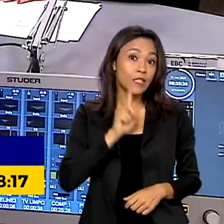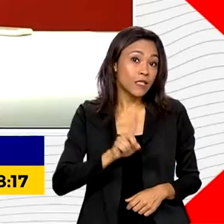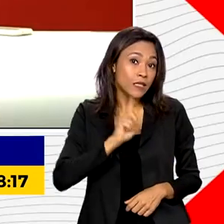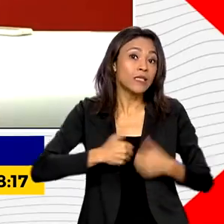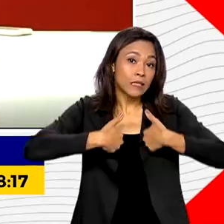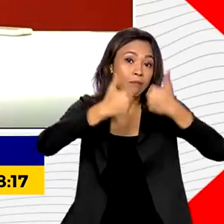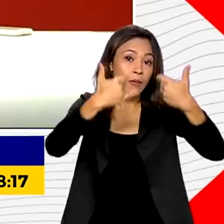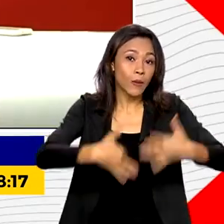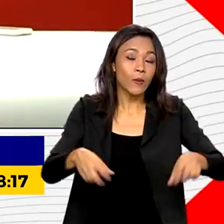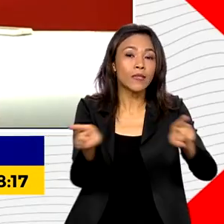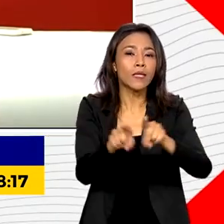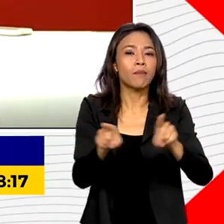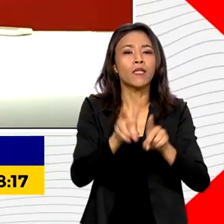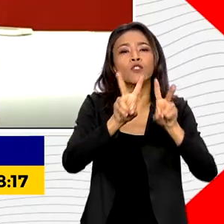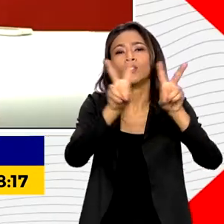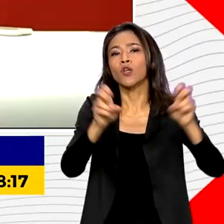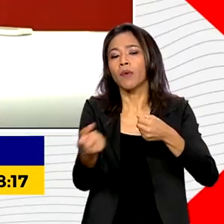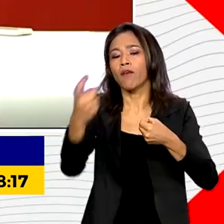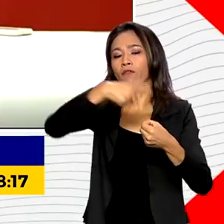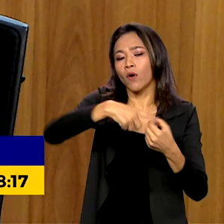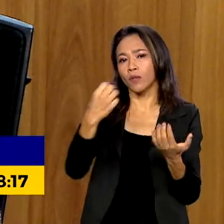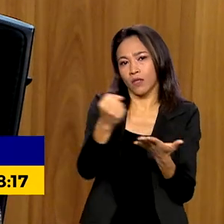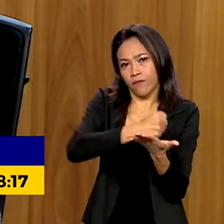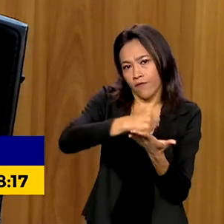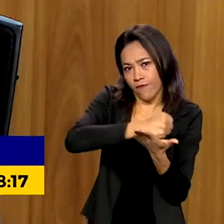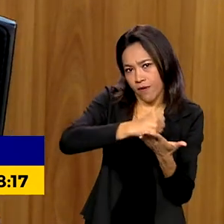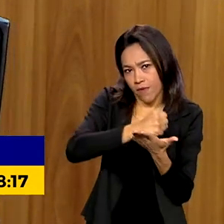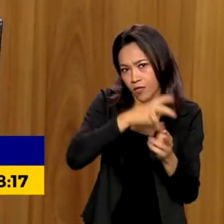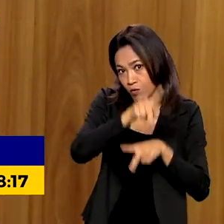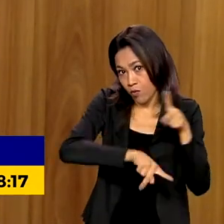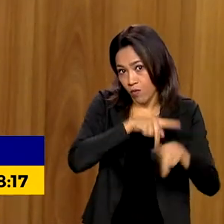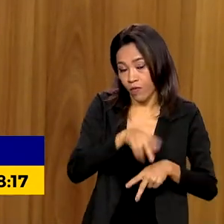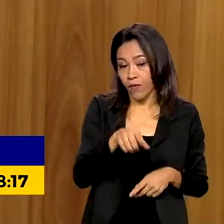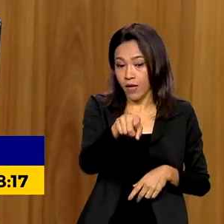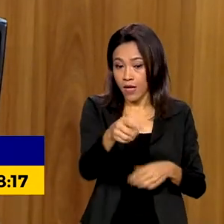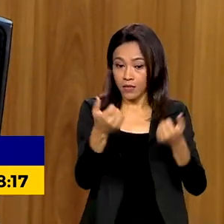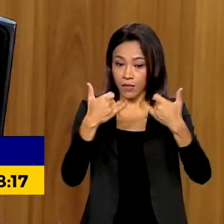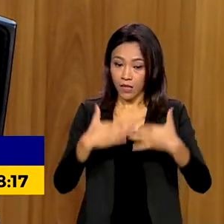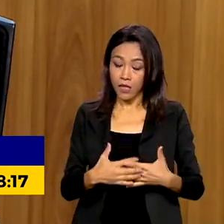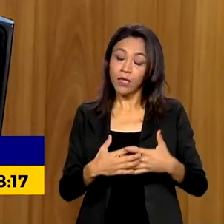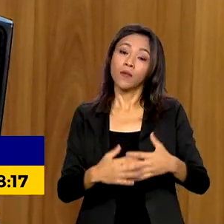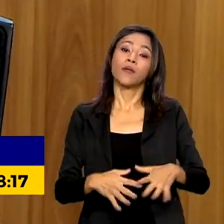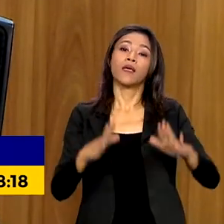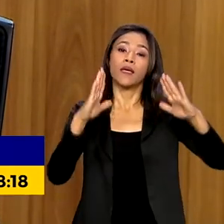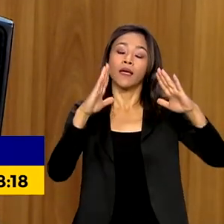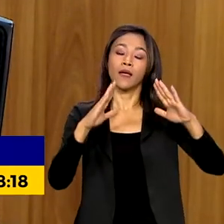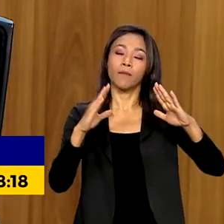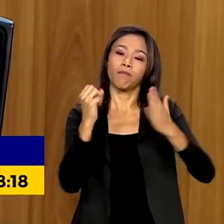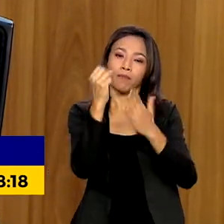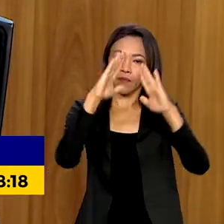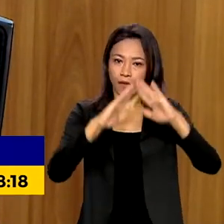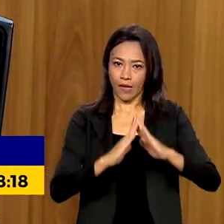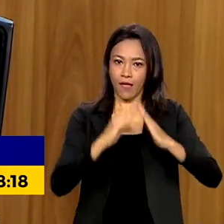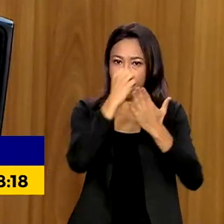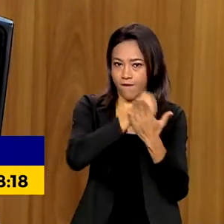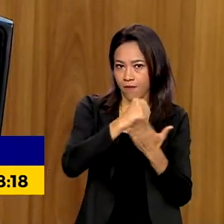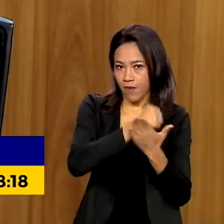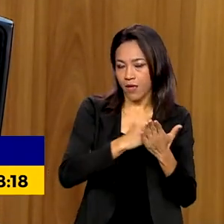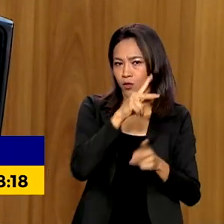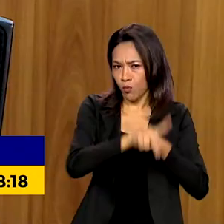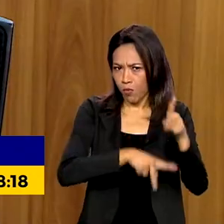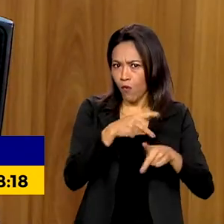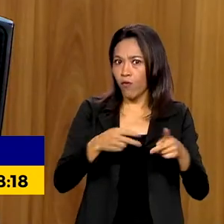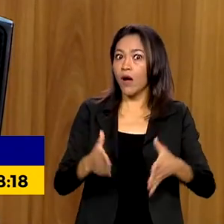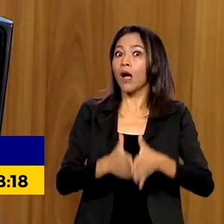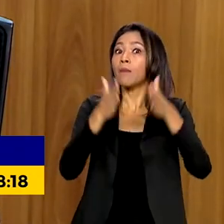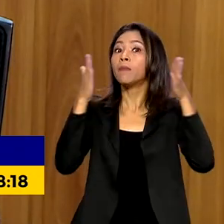falou ainda sobre a retomada do Farmácia Popular. O programa foi retomado com ampliação da